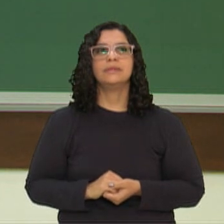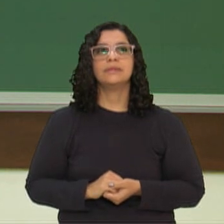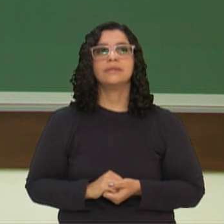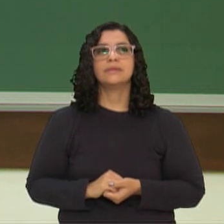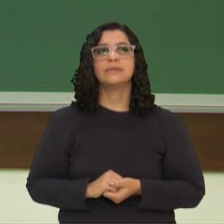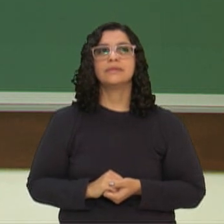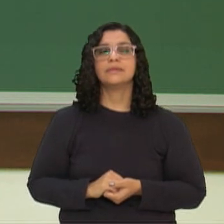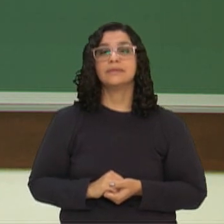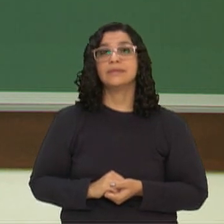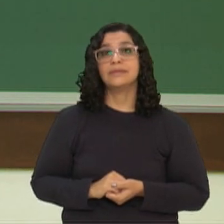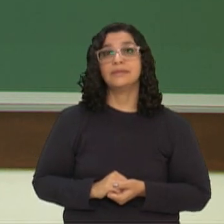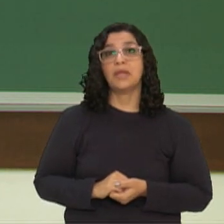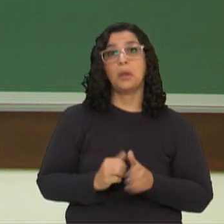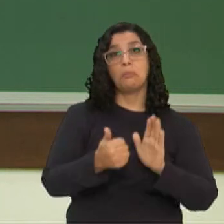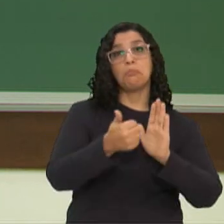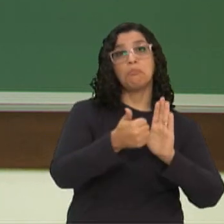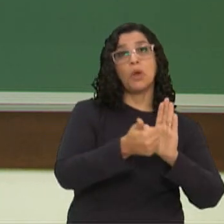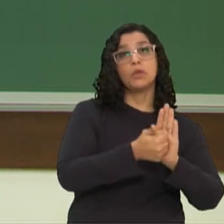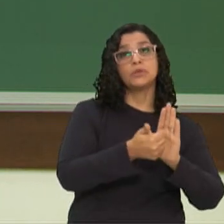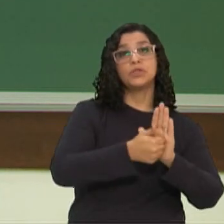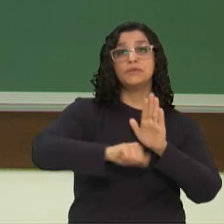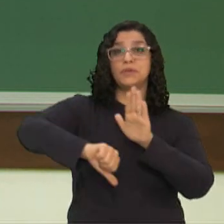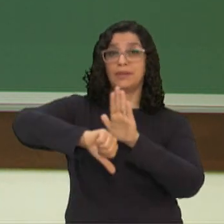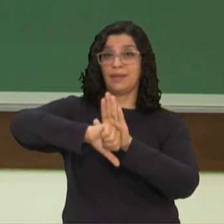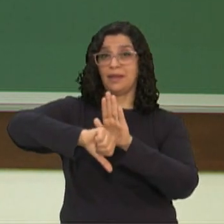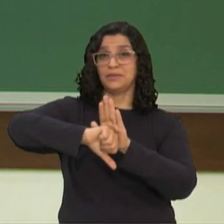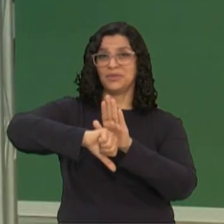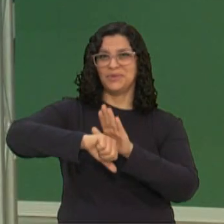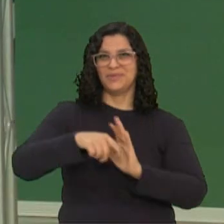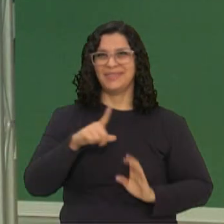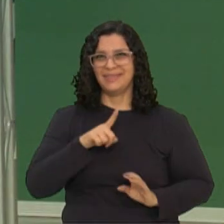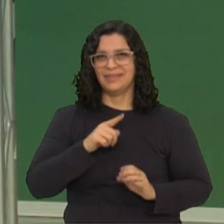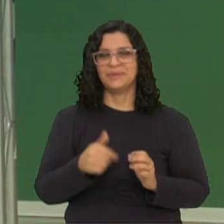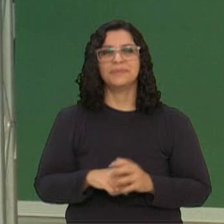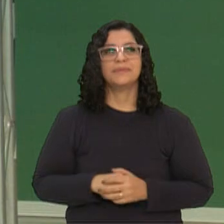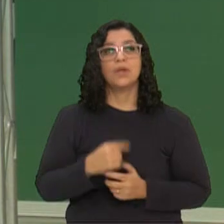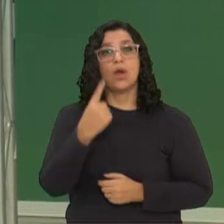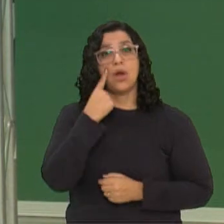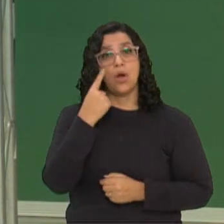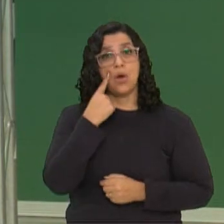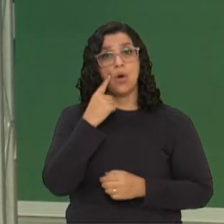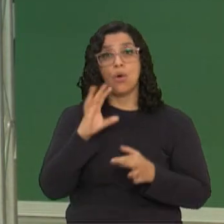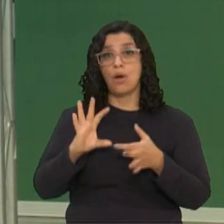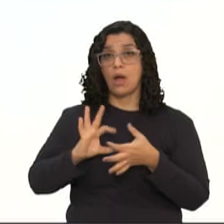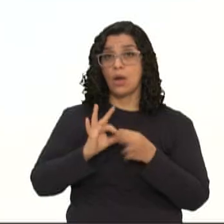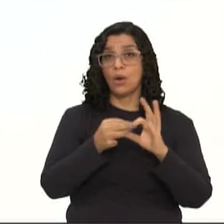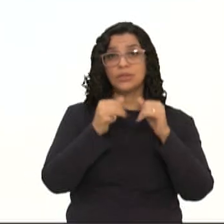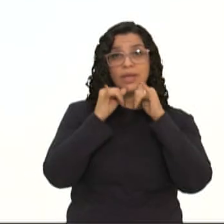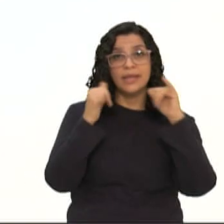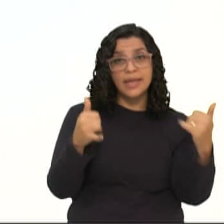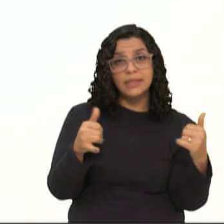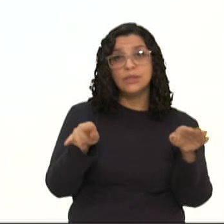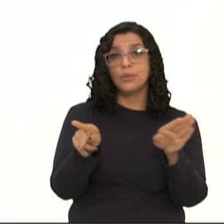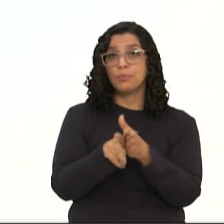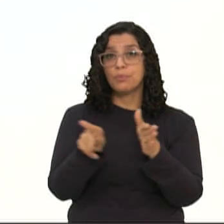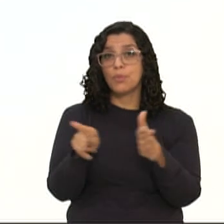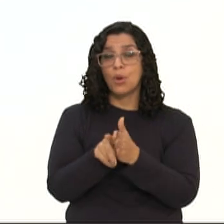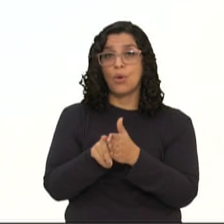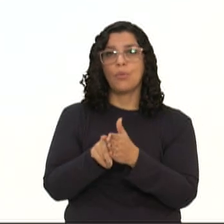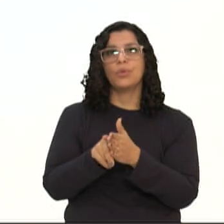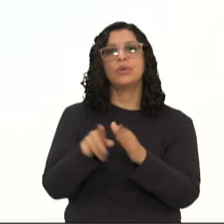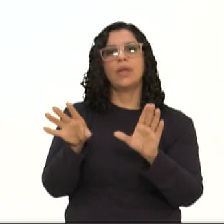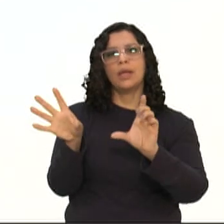às vantagens e desvantagens. A vantagem: a corrente elétrica, ao passar pelo